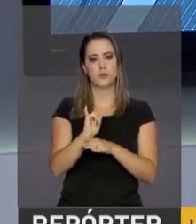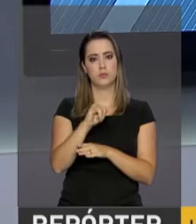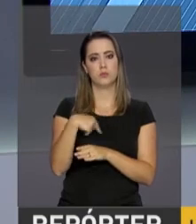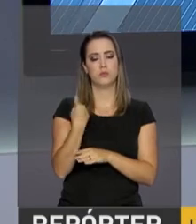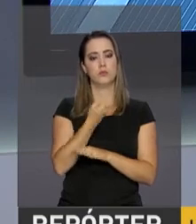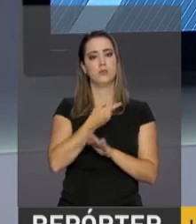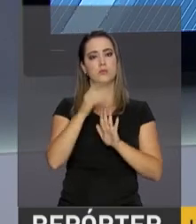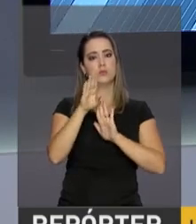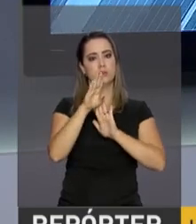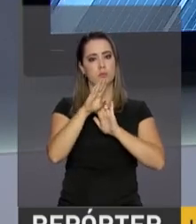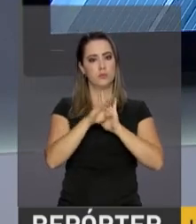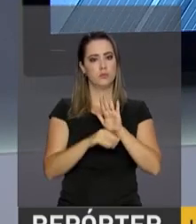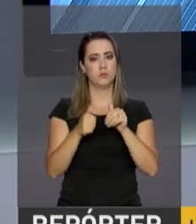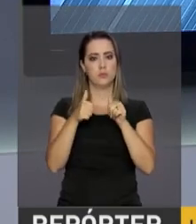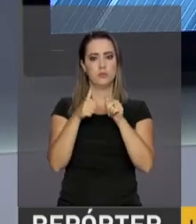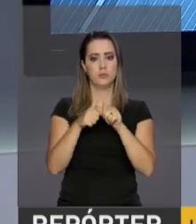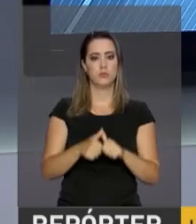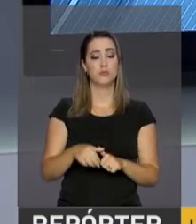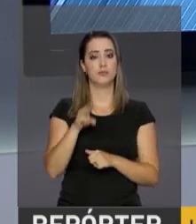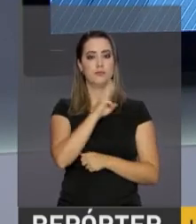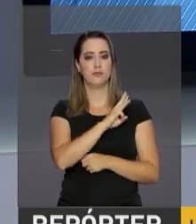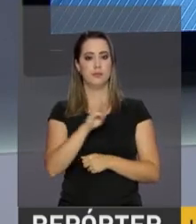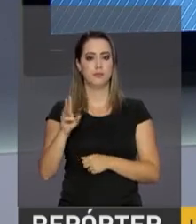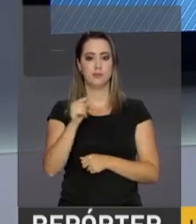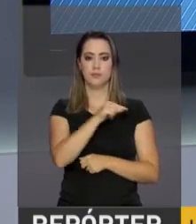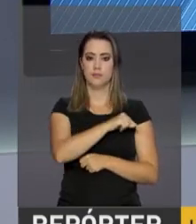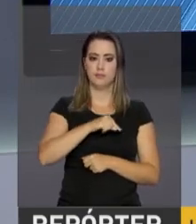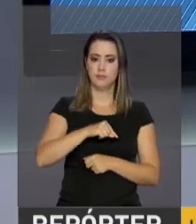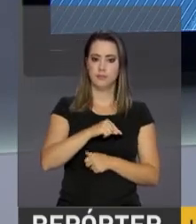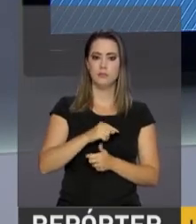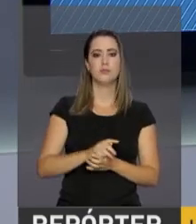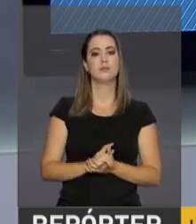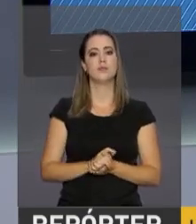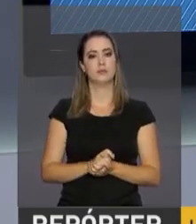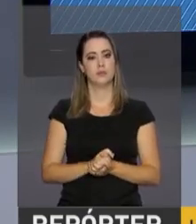reportagens no YouTube e toda a nossa programação também está na página da